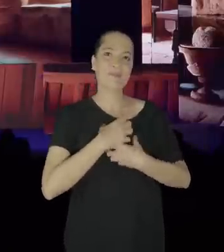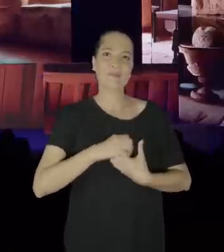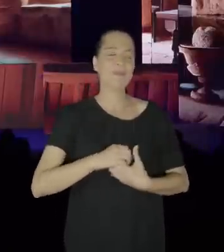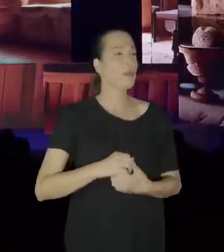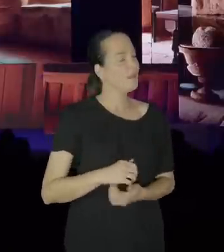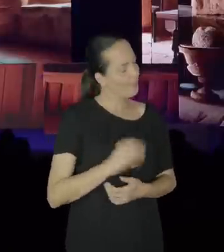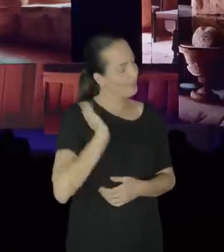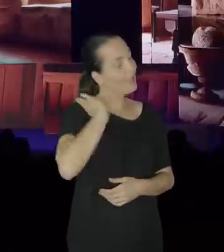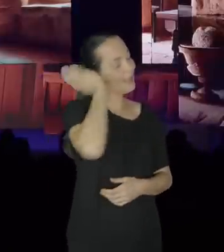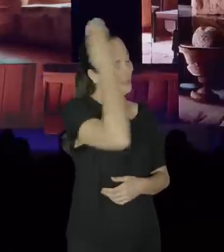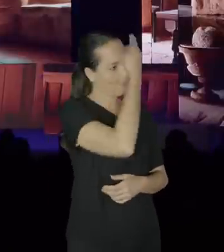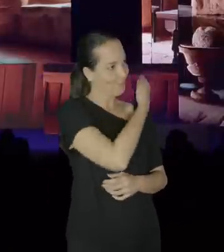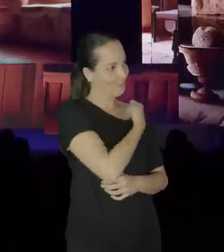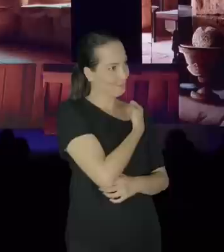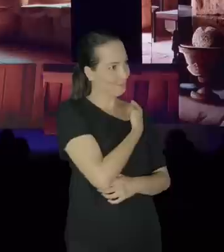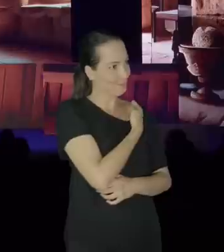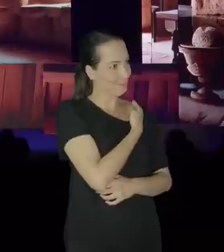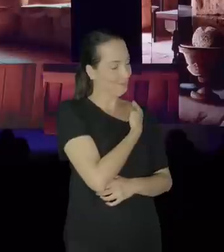Maria,